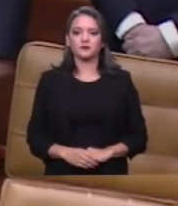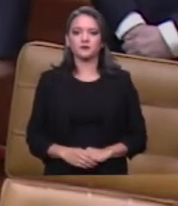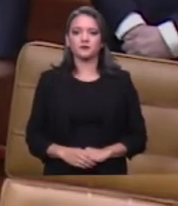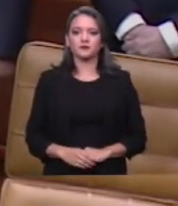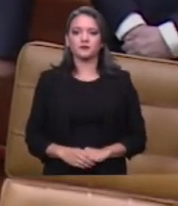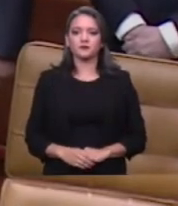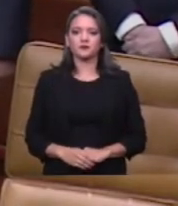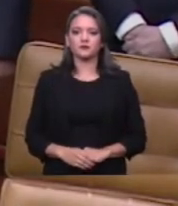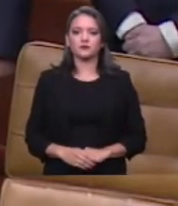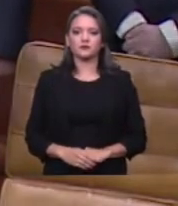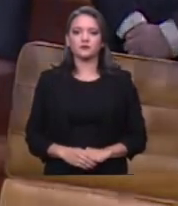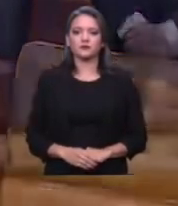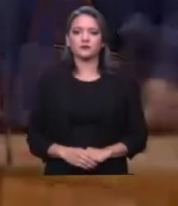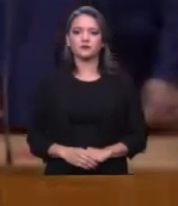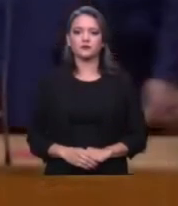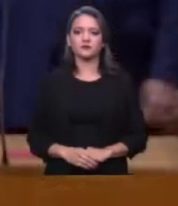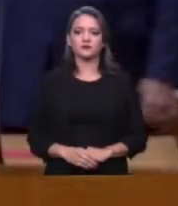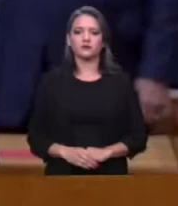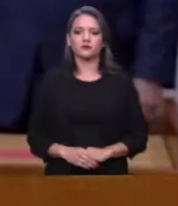corte Cristiano